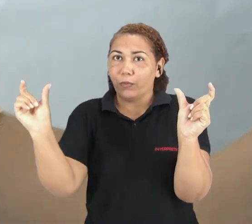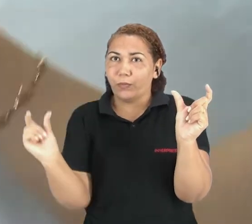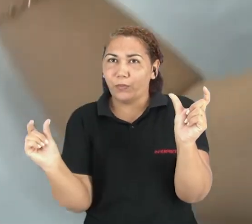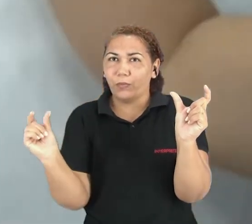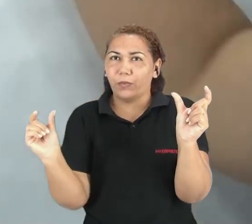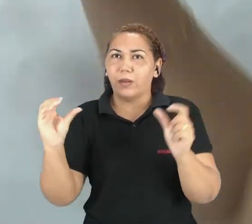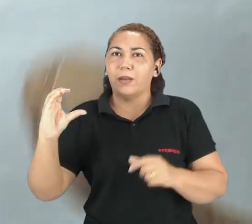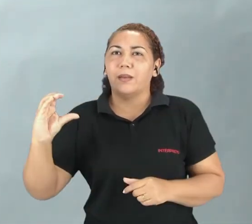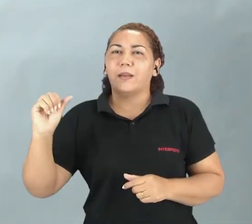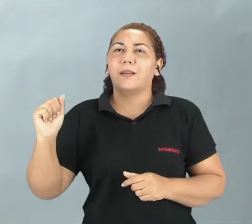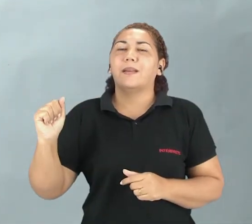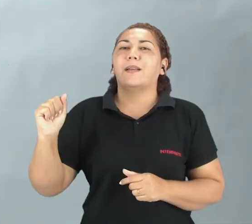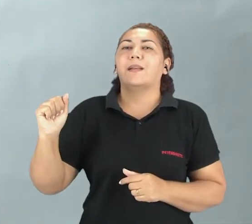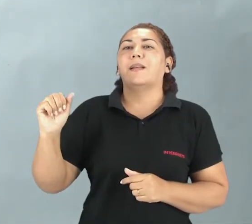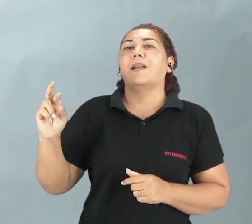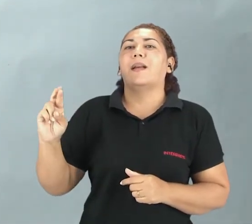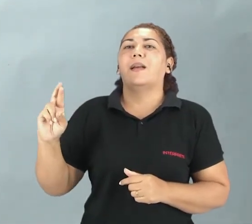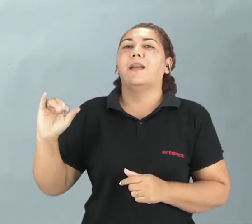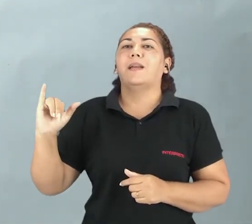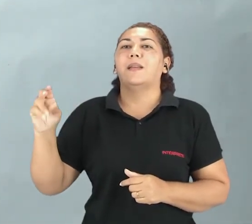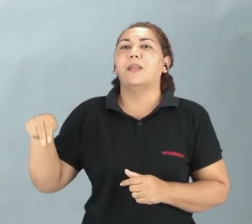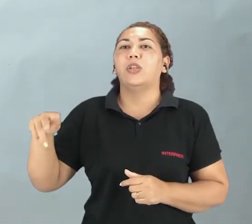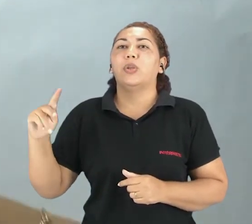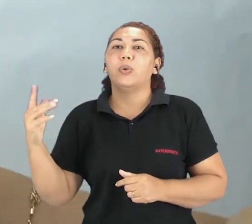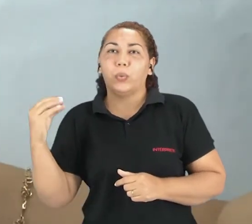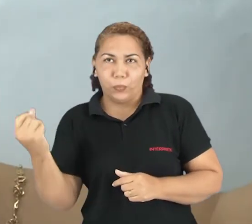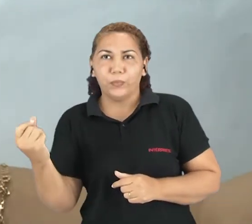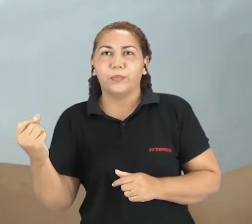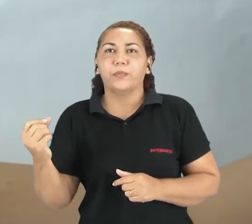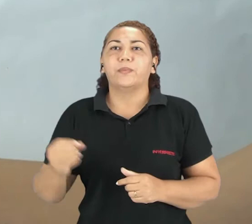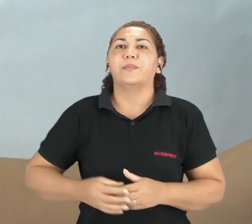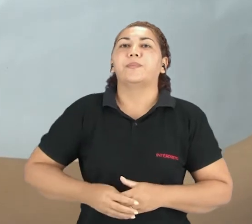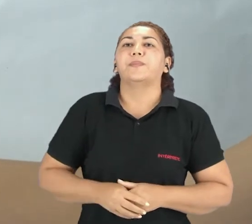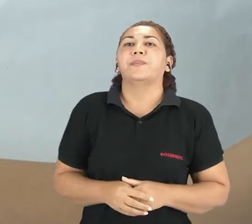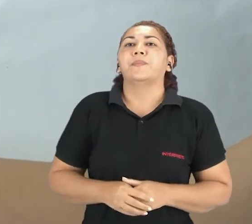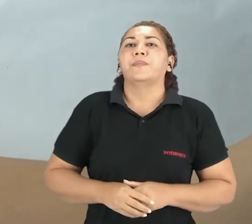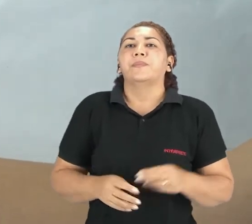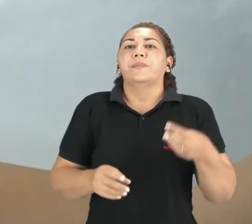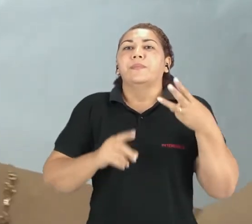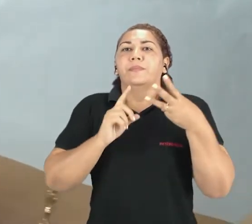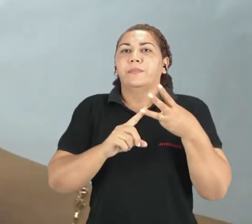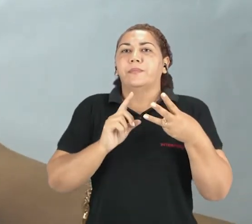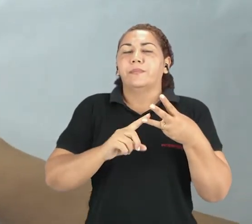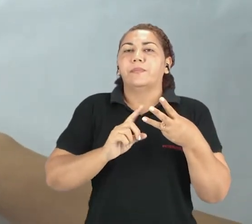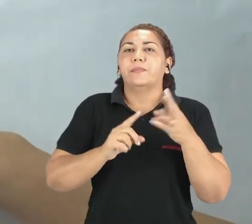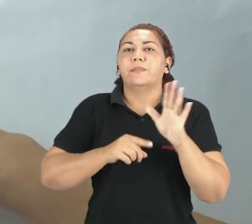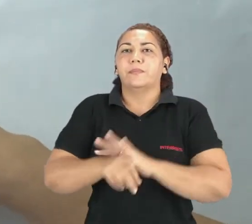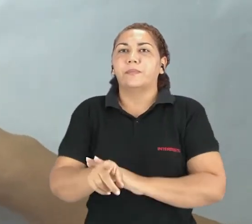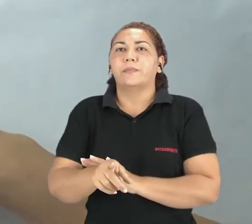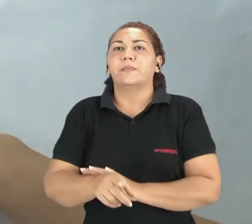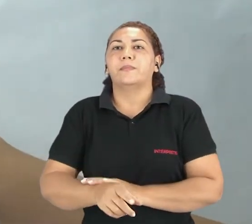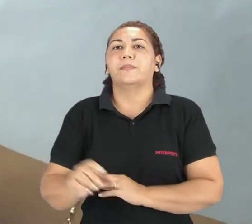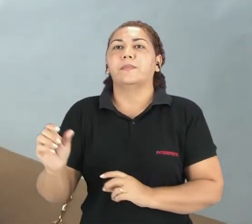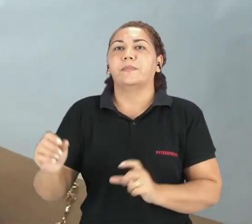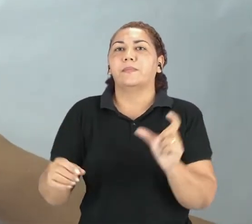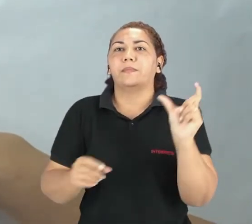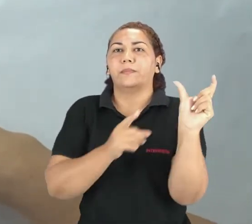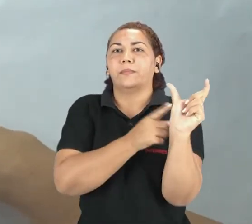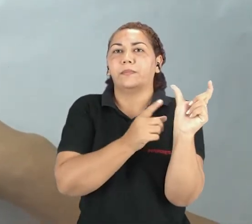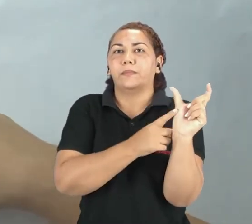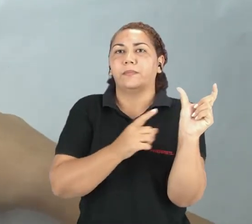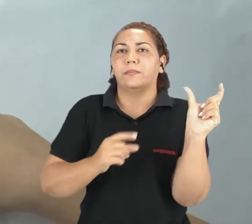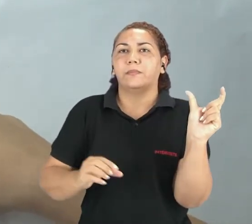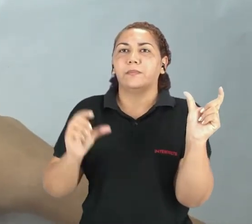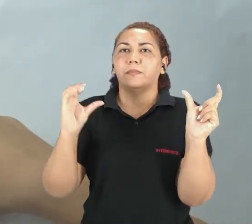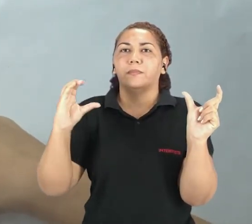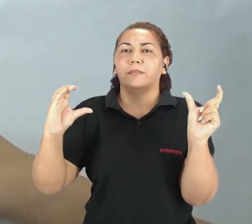da palavra que está sendo usada na charge. Vamos para a terceira questão logo, ó. Vamos lá. A palavra carrinho, que é o que a gente falou agora, ó.